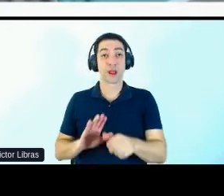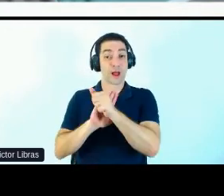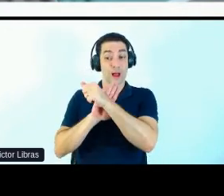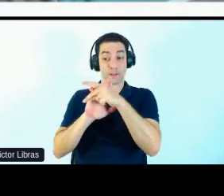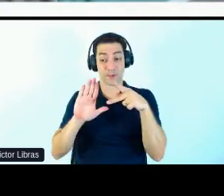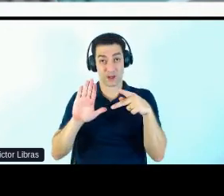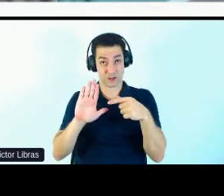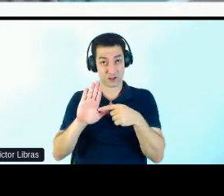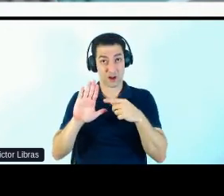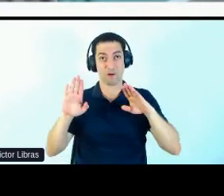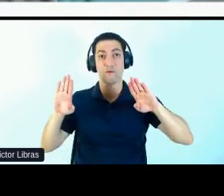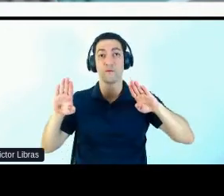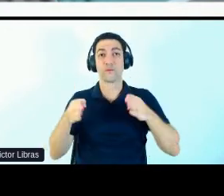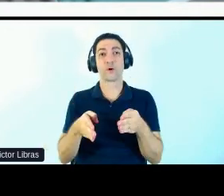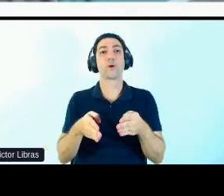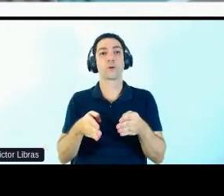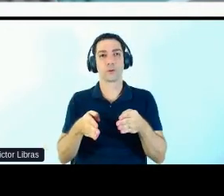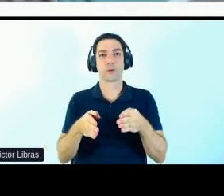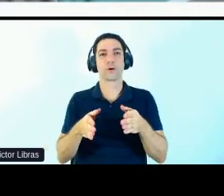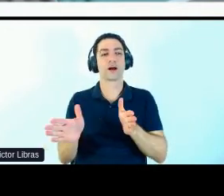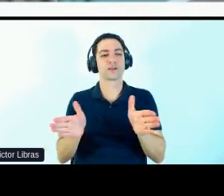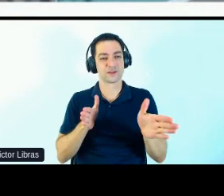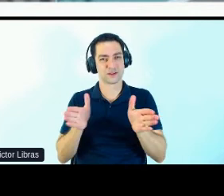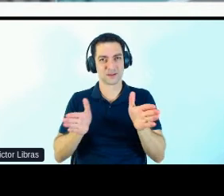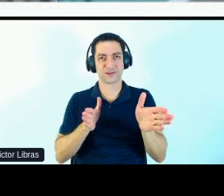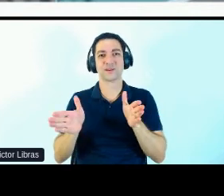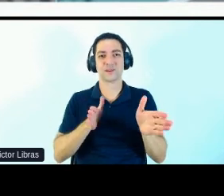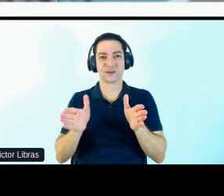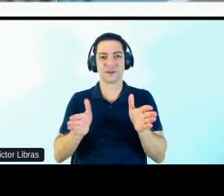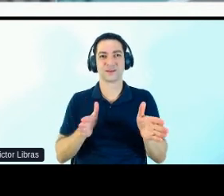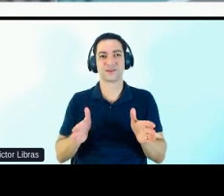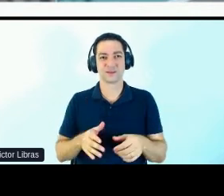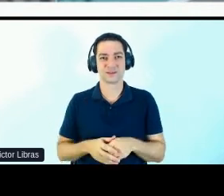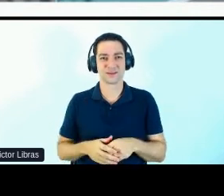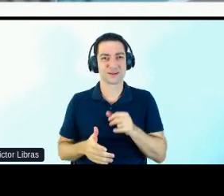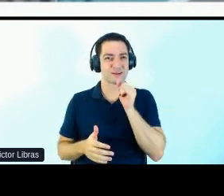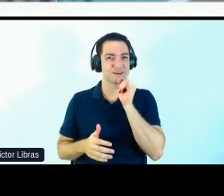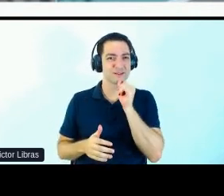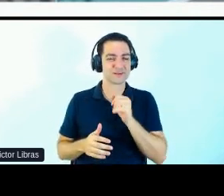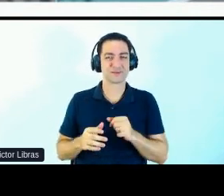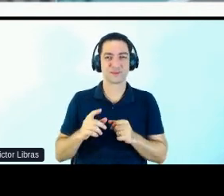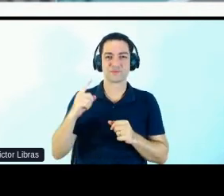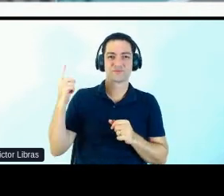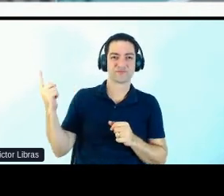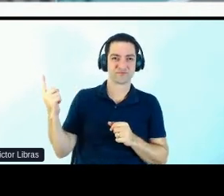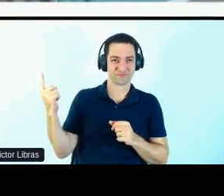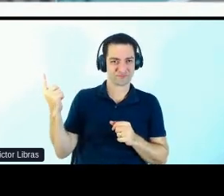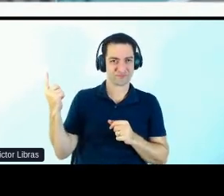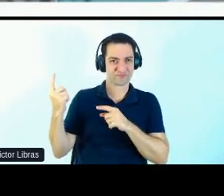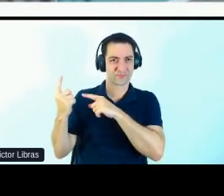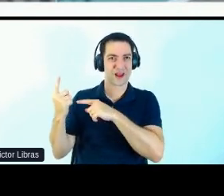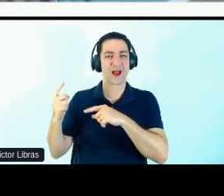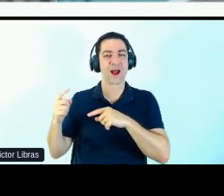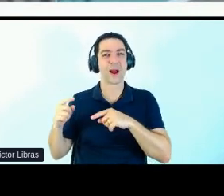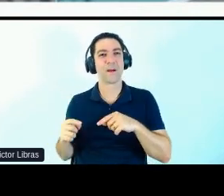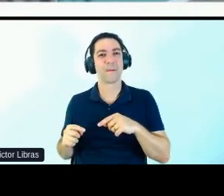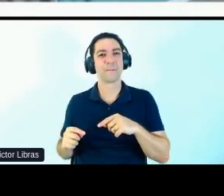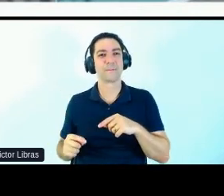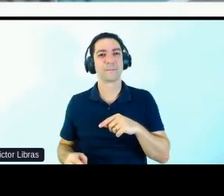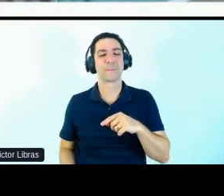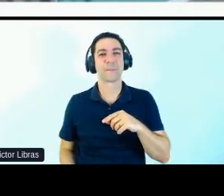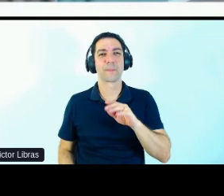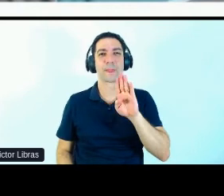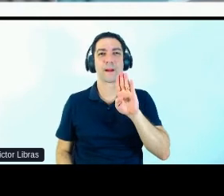acessibilidade, esse primeiro da esquerda, o Be My Eyes, que praticamente você faz uma chamada para uma outra